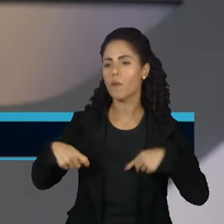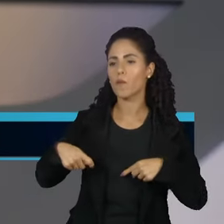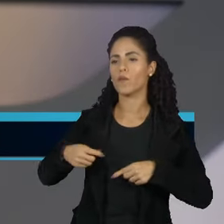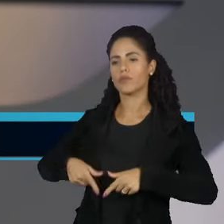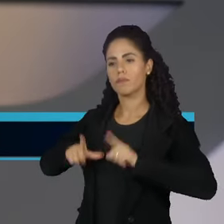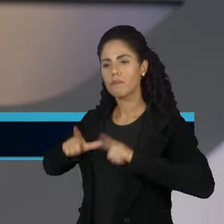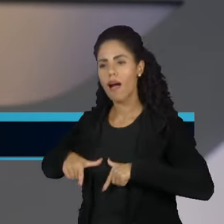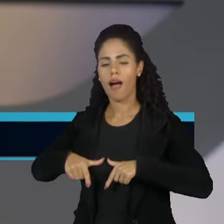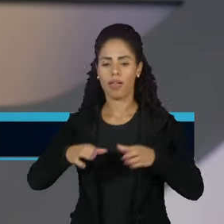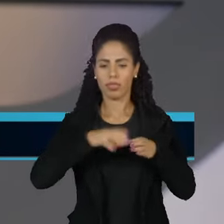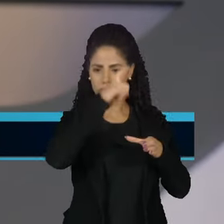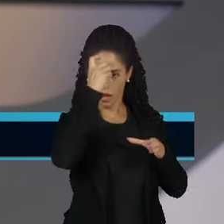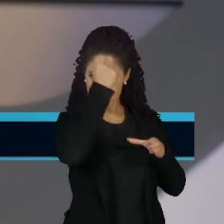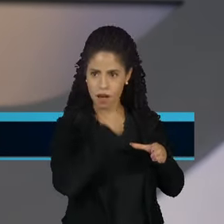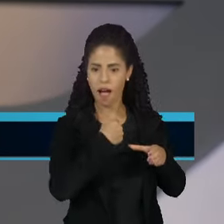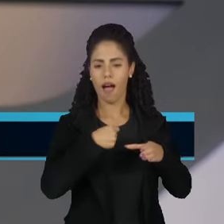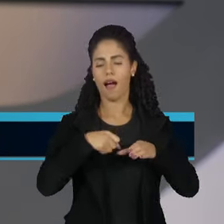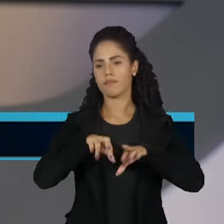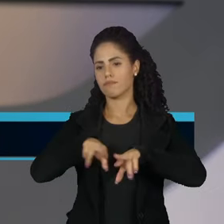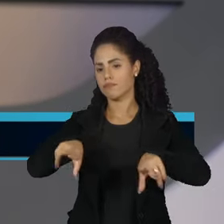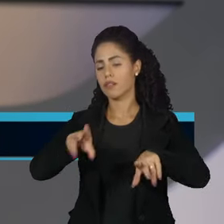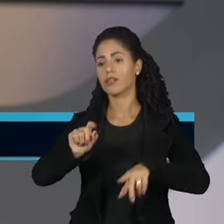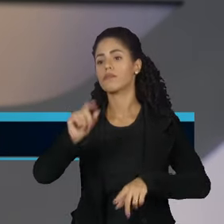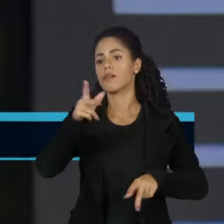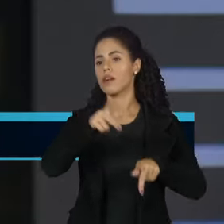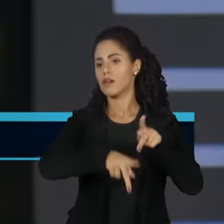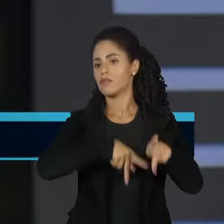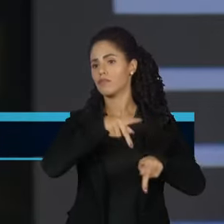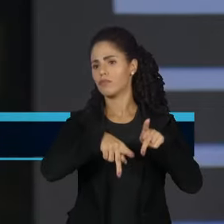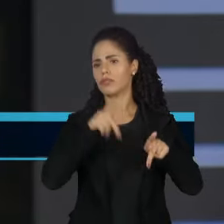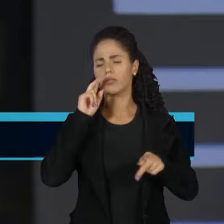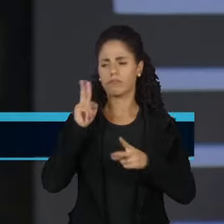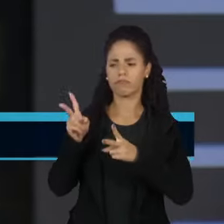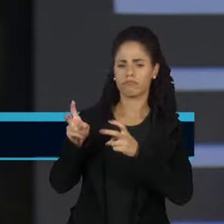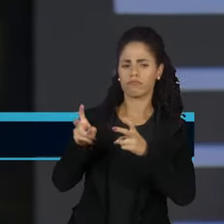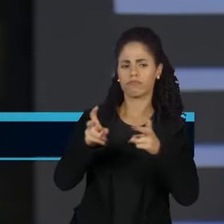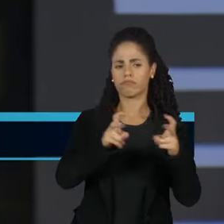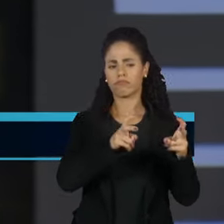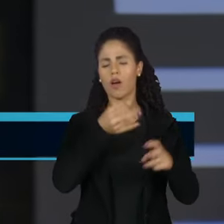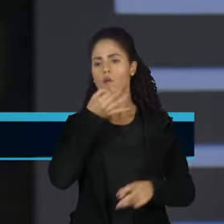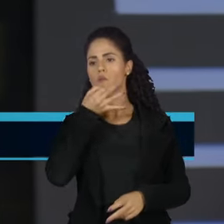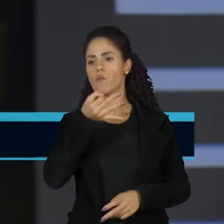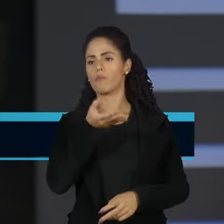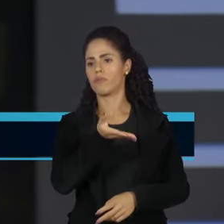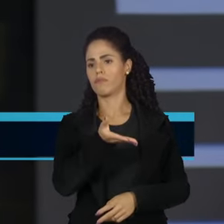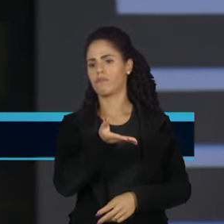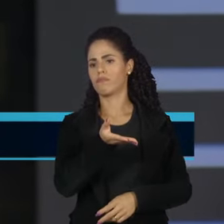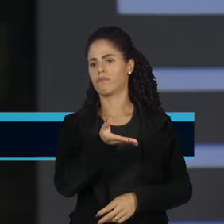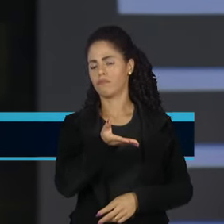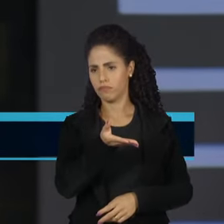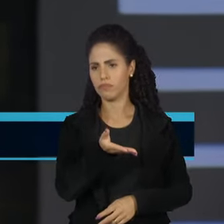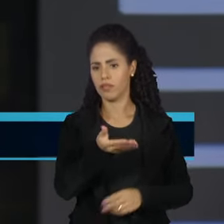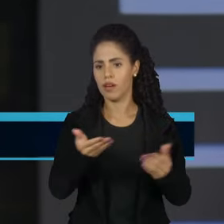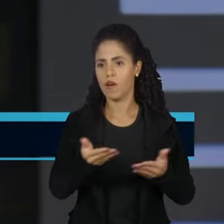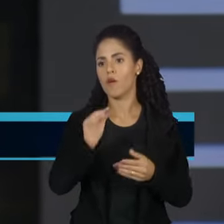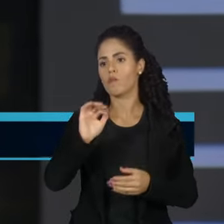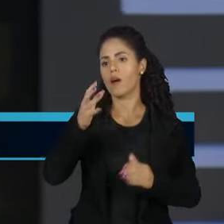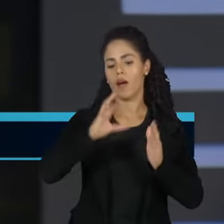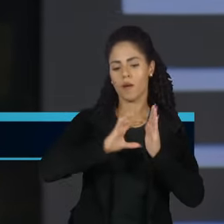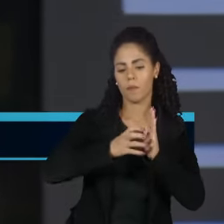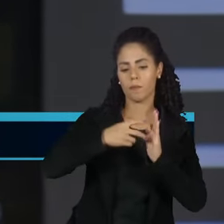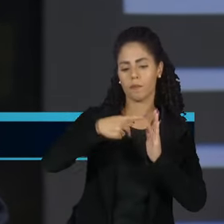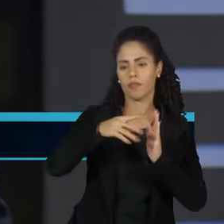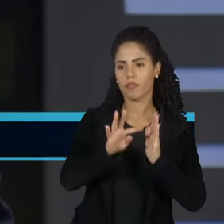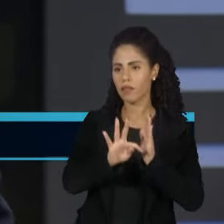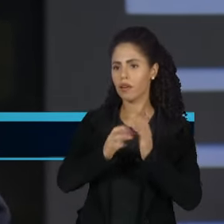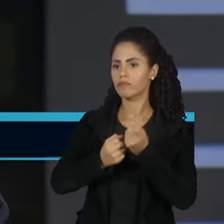conflito Israel-Hamas, onde a população tem uma outra percepção diferente do que ele, eventualmente, o PT, os setores do